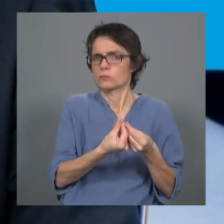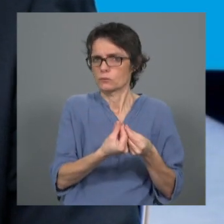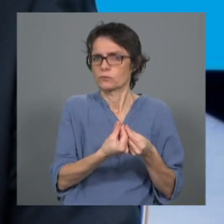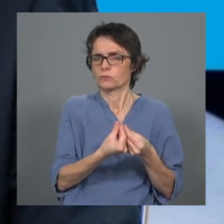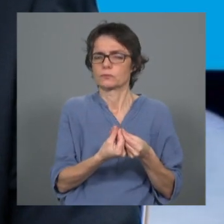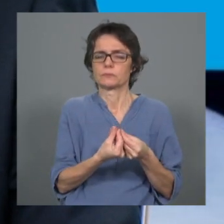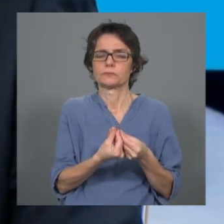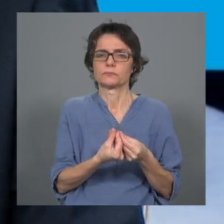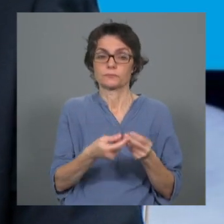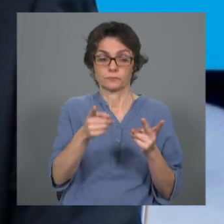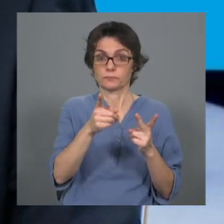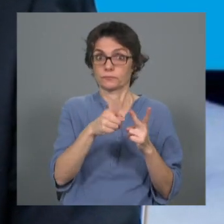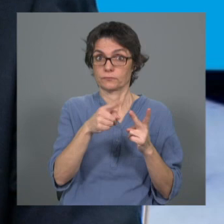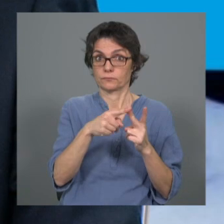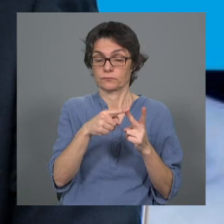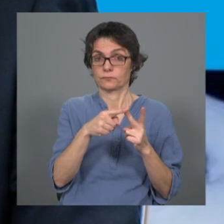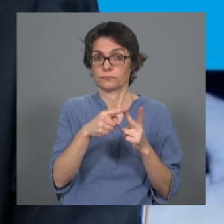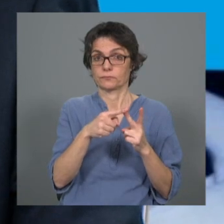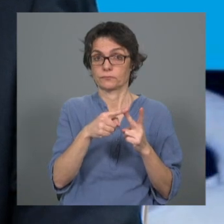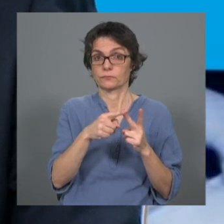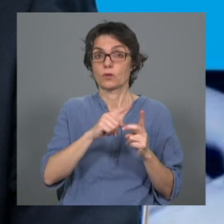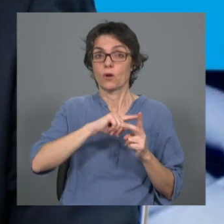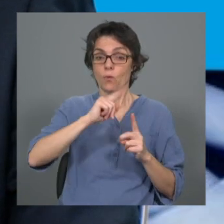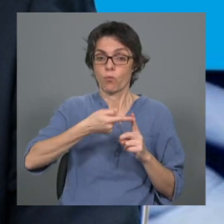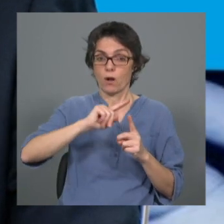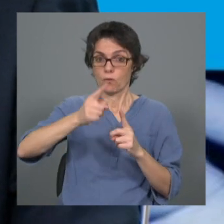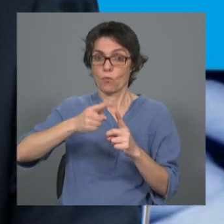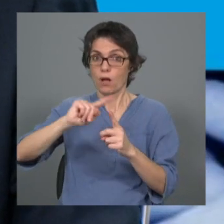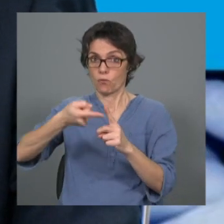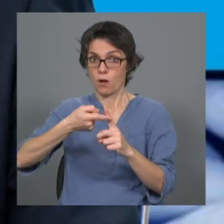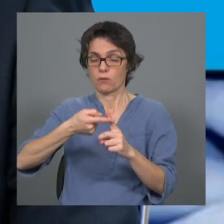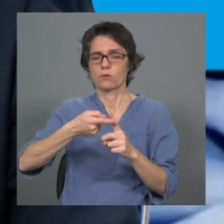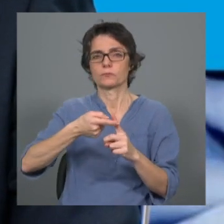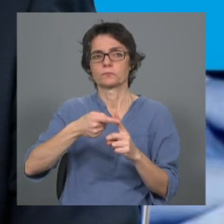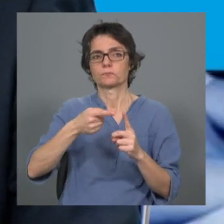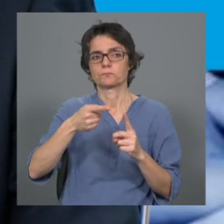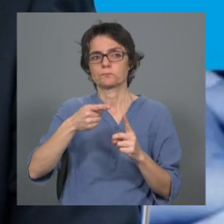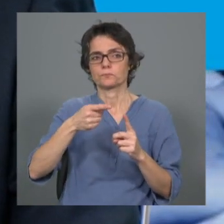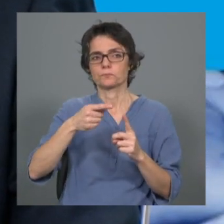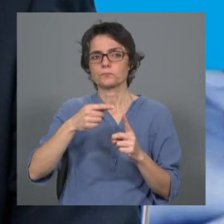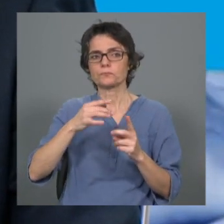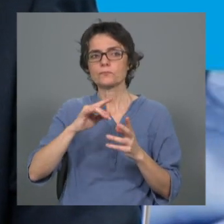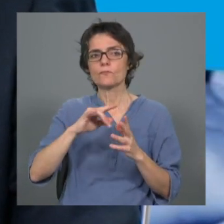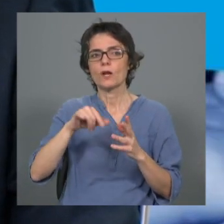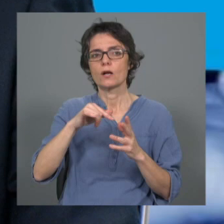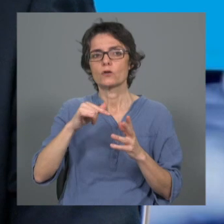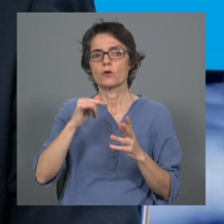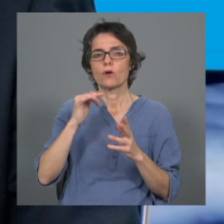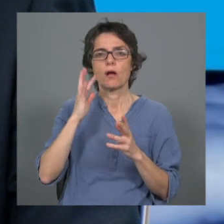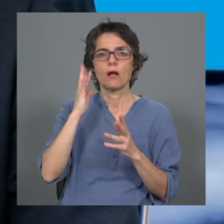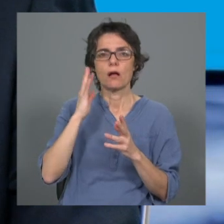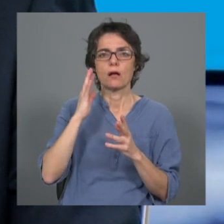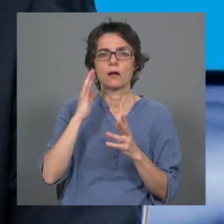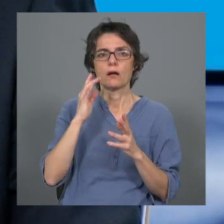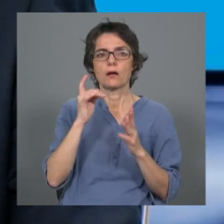comunhão. Depois, então, em cada ano, este era o objetivo transversal, e em cada ano acentuou-se um dos números da